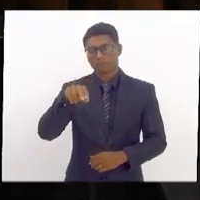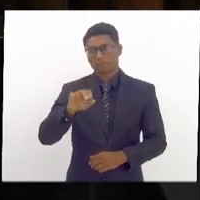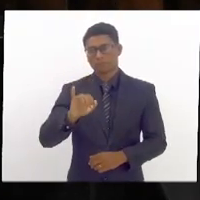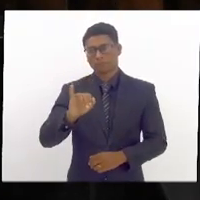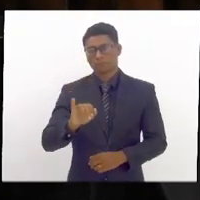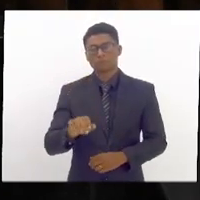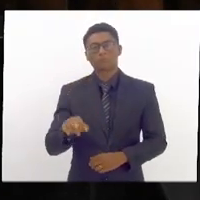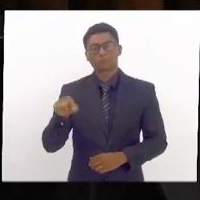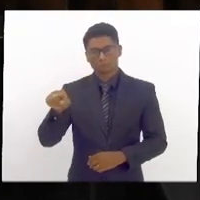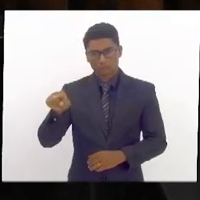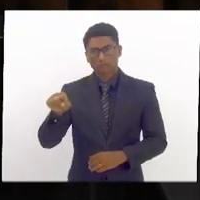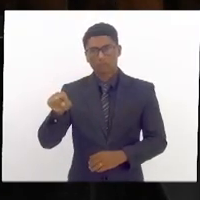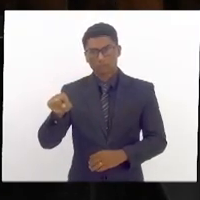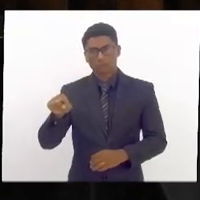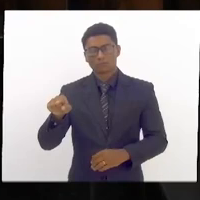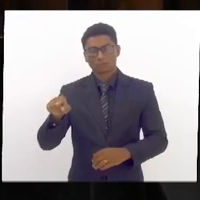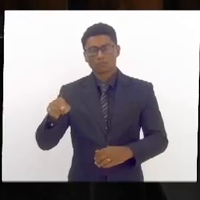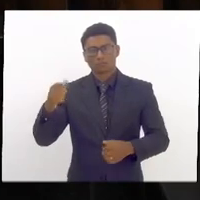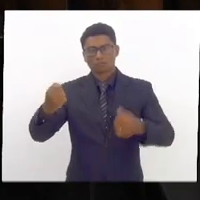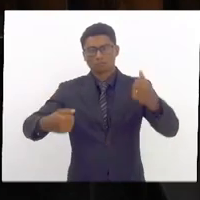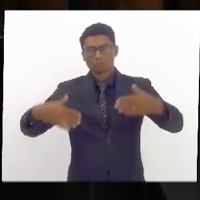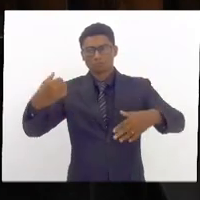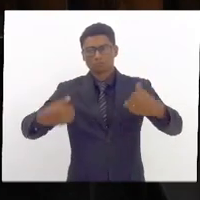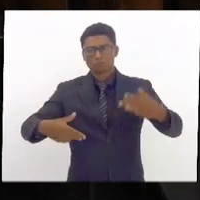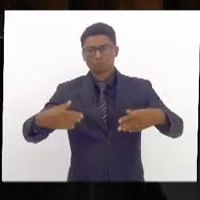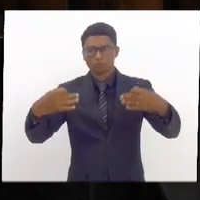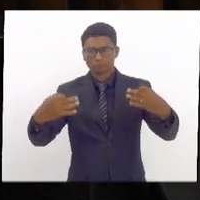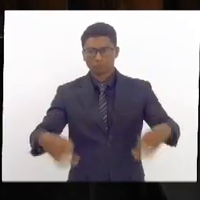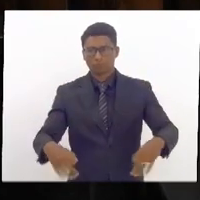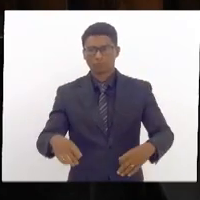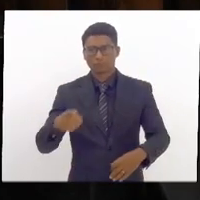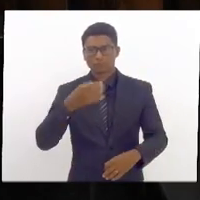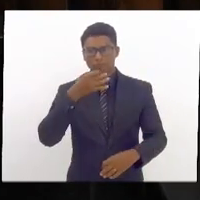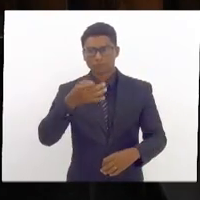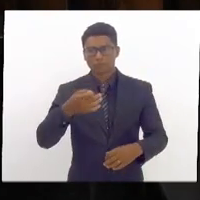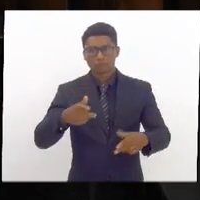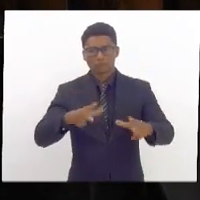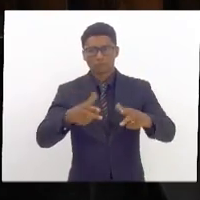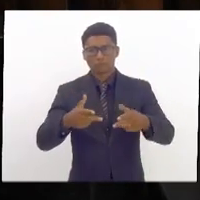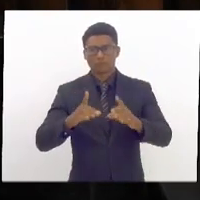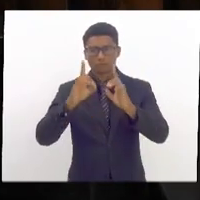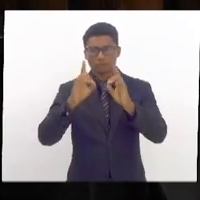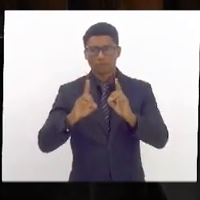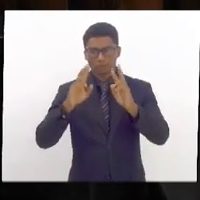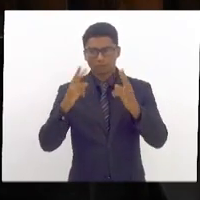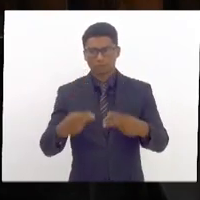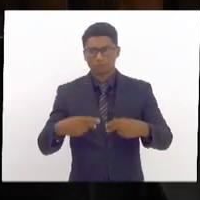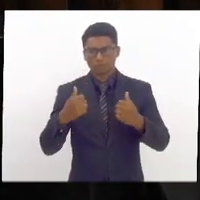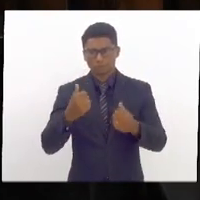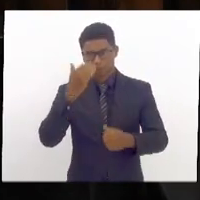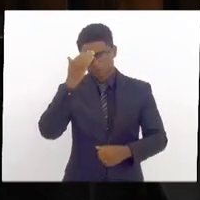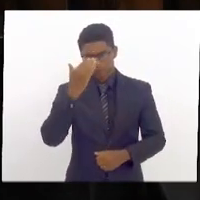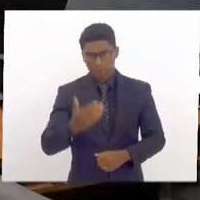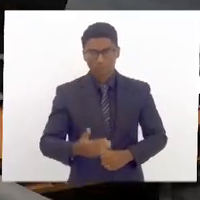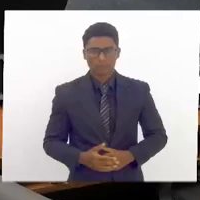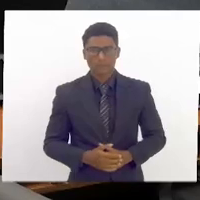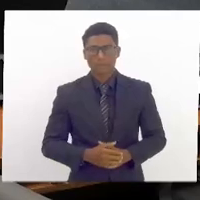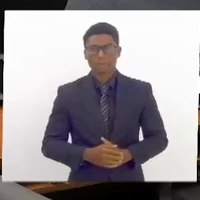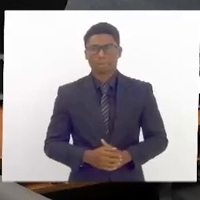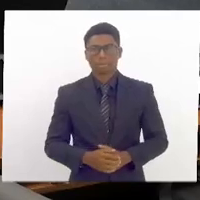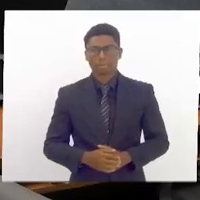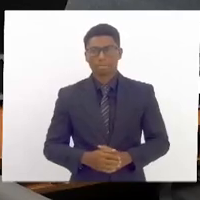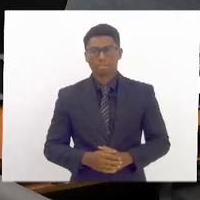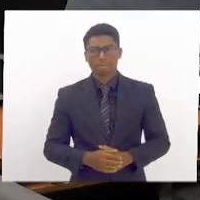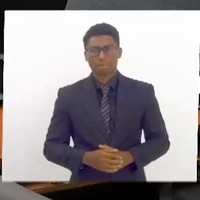foi absolutamente feliz no seu parecer na Comissão de Direitos Humanos. Muito obrigado, senhor presidente.